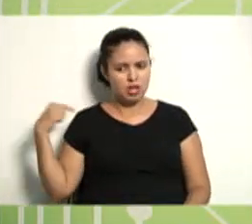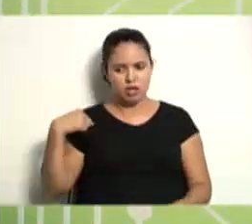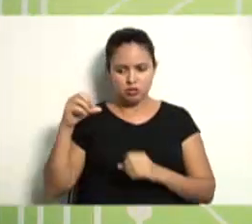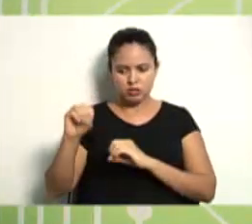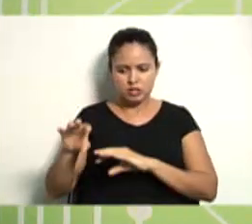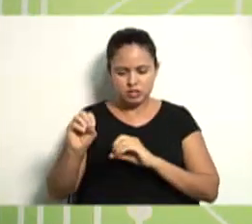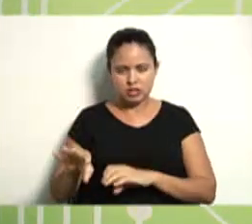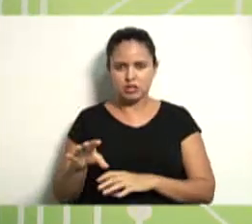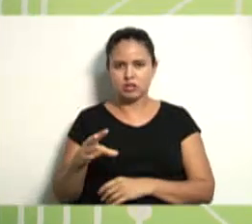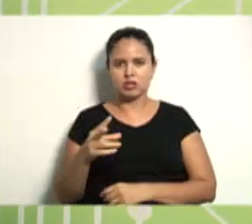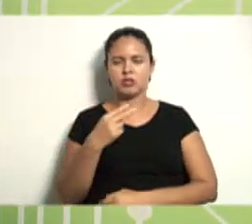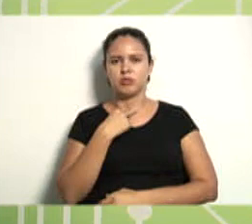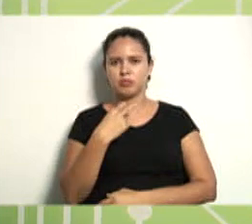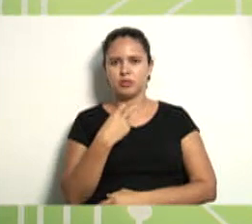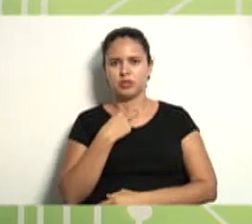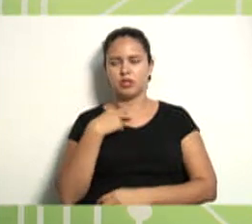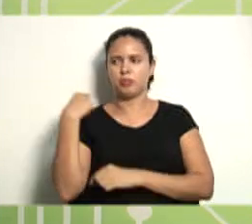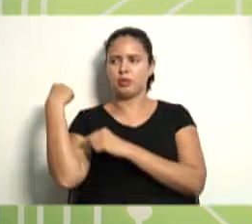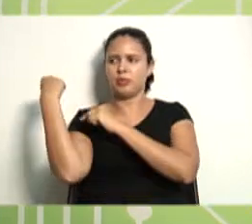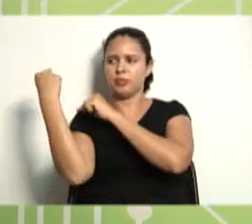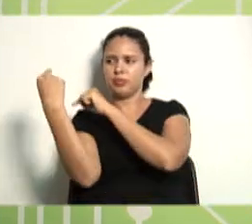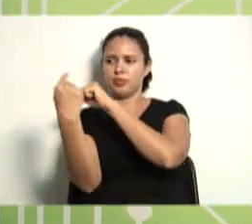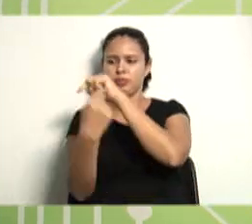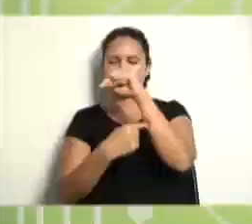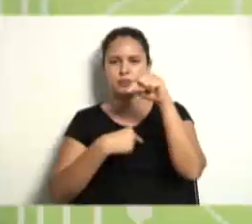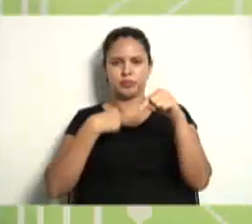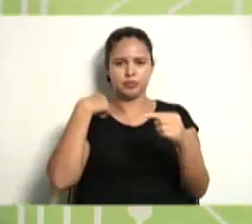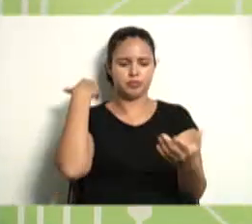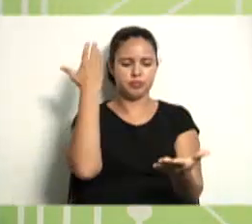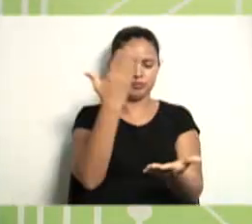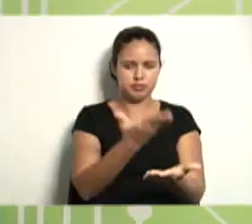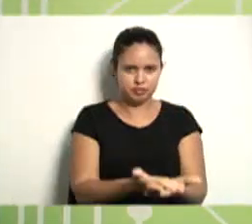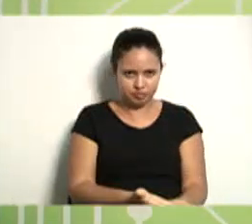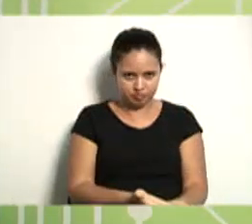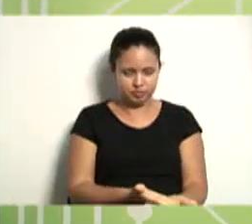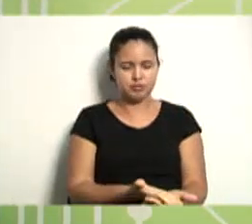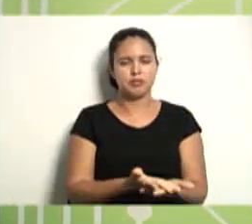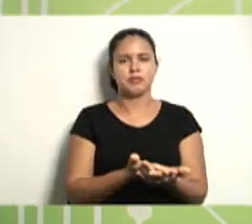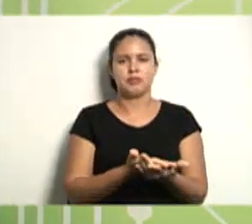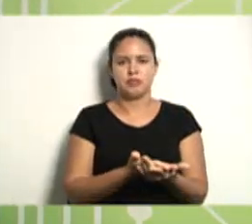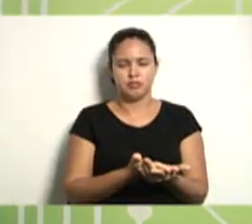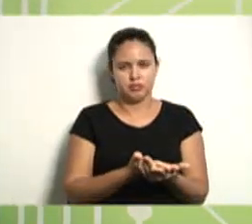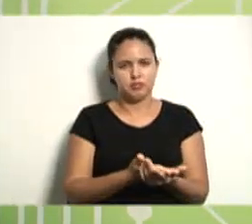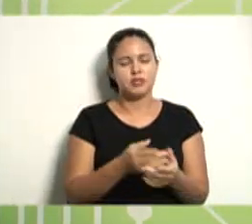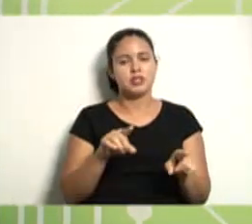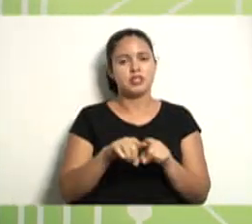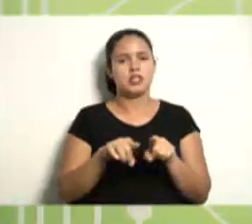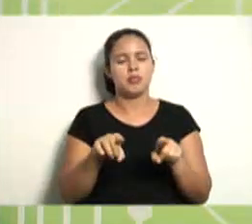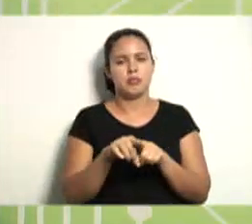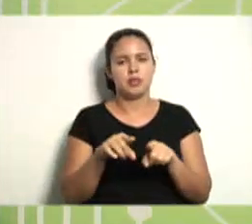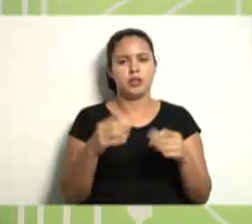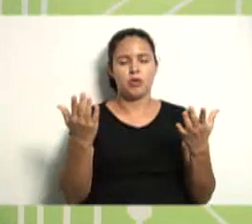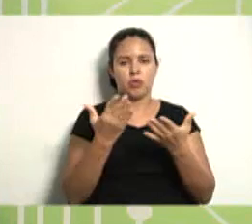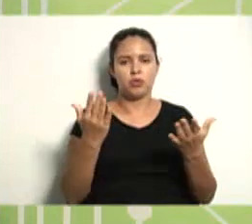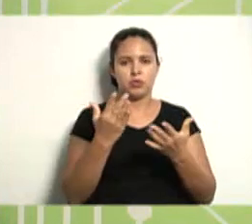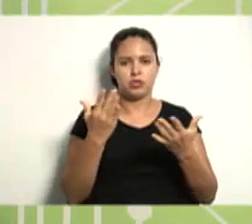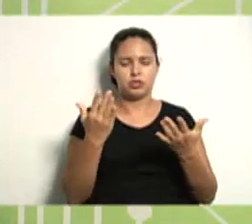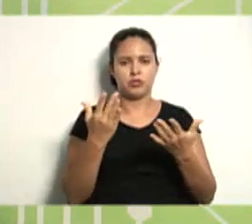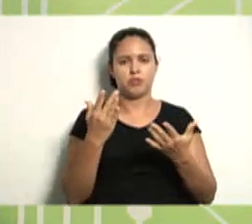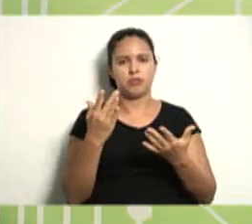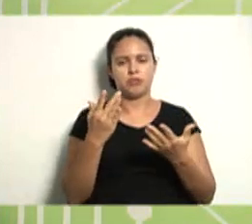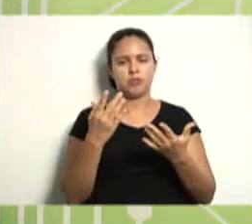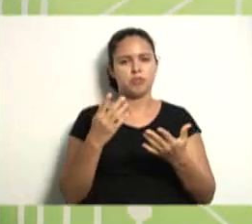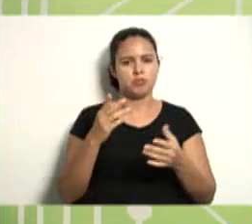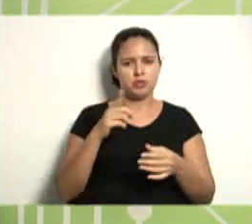atividade não me competia. Essa aula EAD não poderia existir 50 anos atrás, porque não